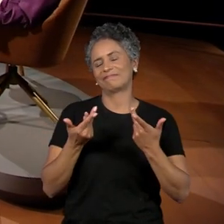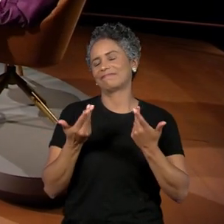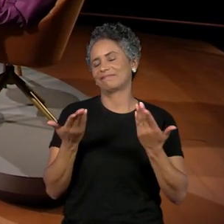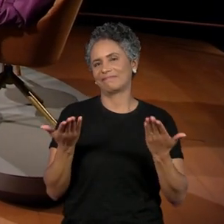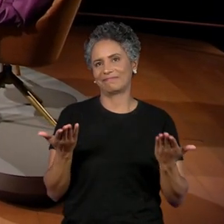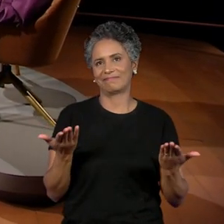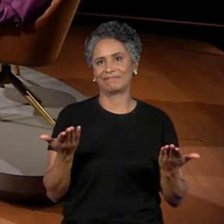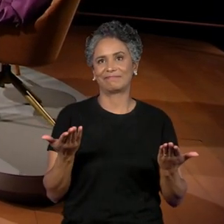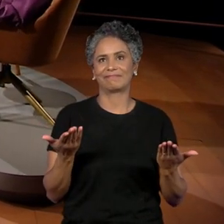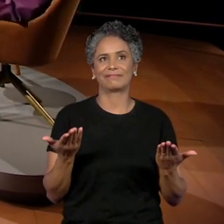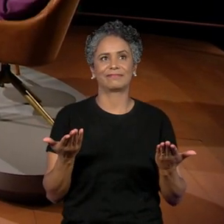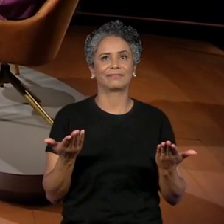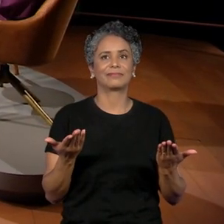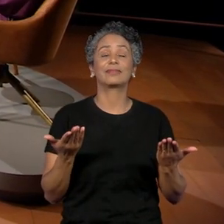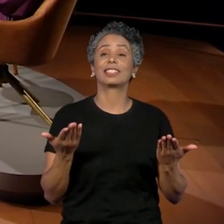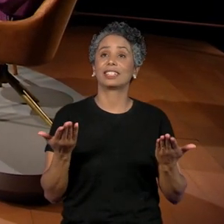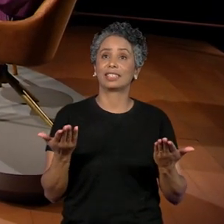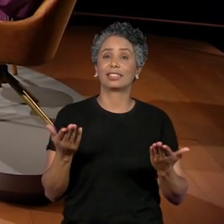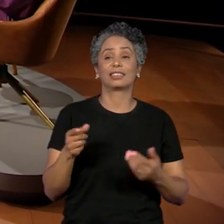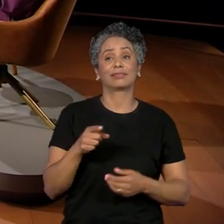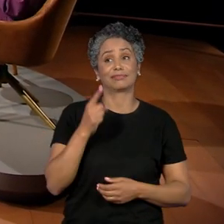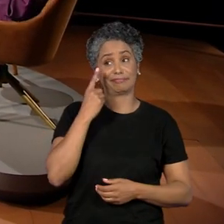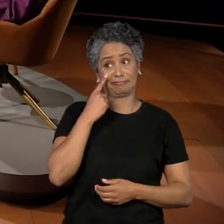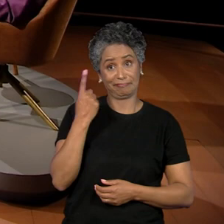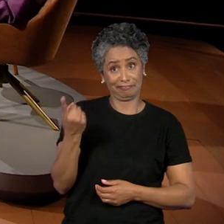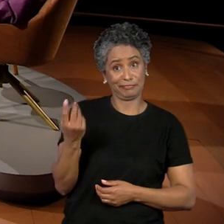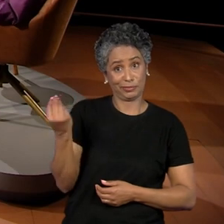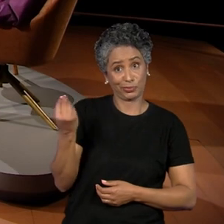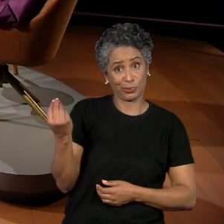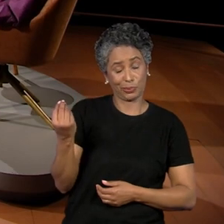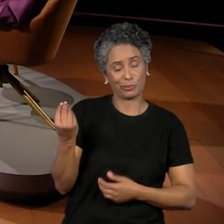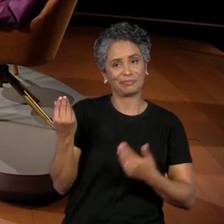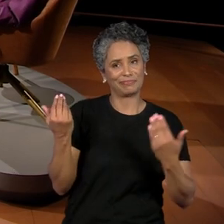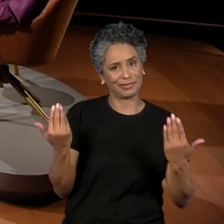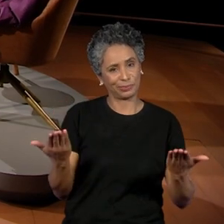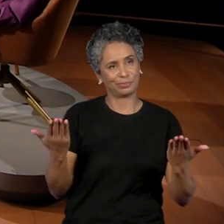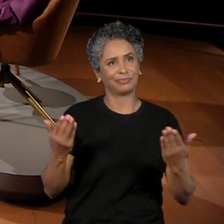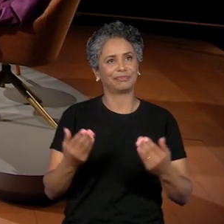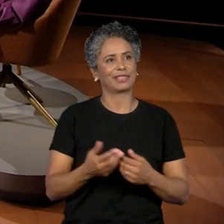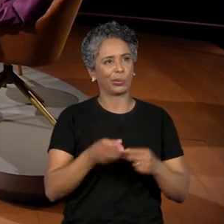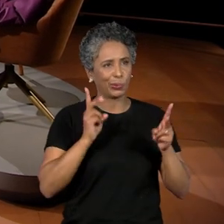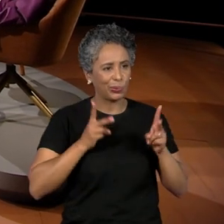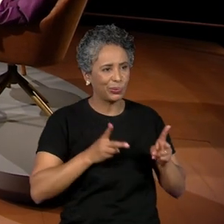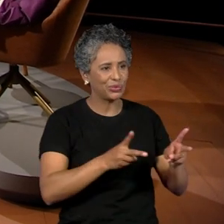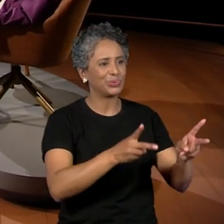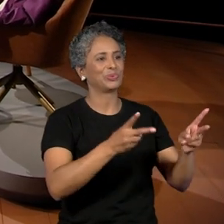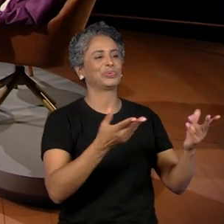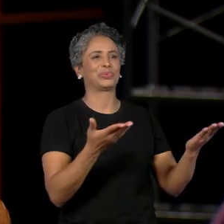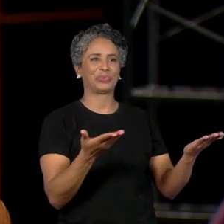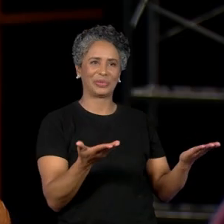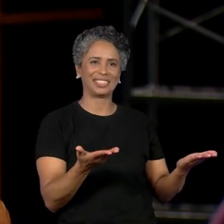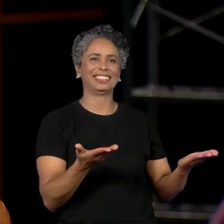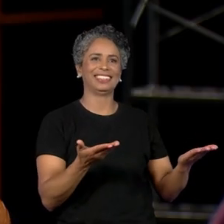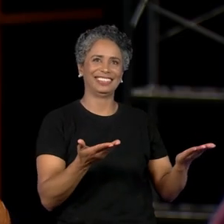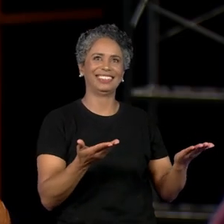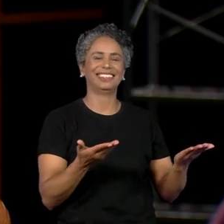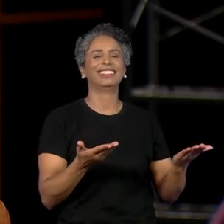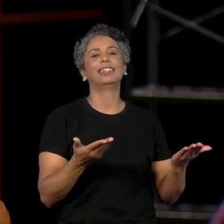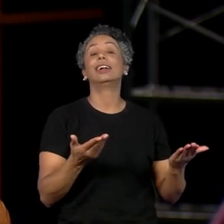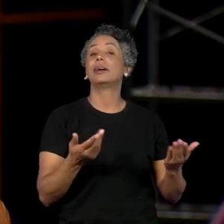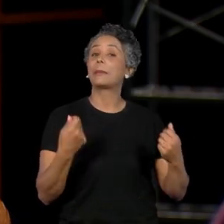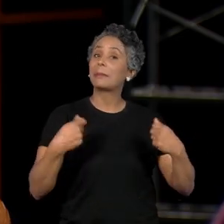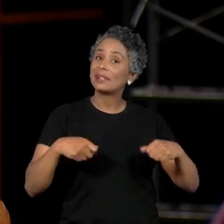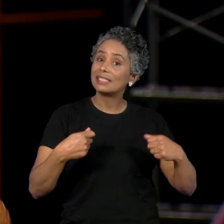Não. Bom, aí qual era a pergunta? Vamos em frente. Vamos em frente. Você se consagrou não só no Brasil, como